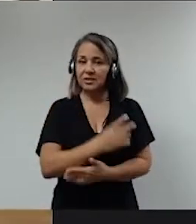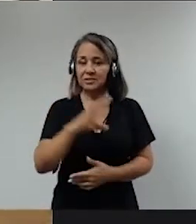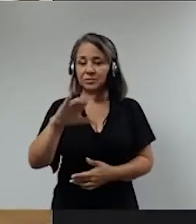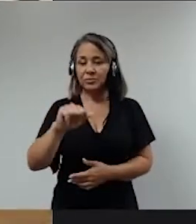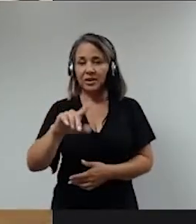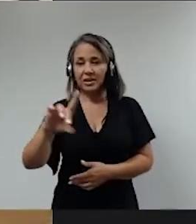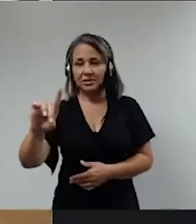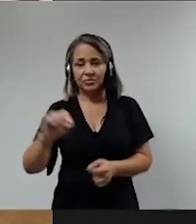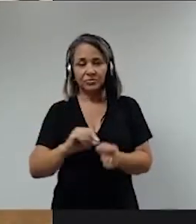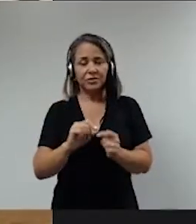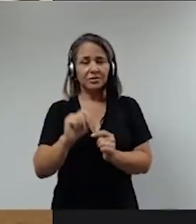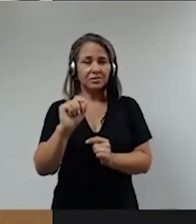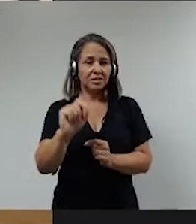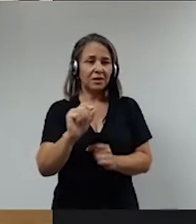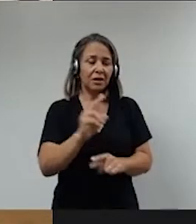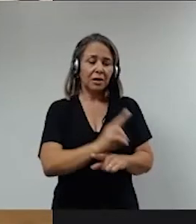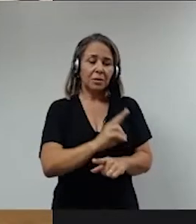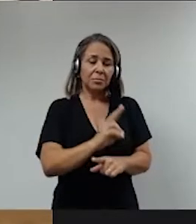faz, basicamente. Então,